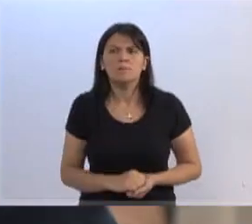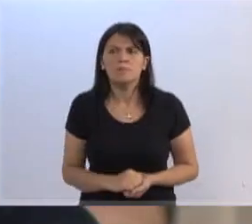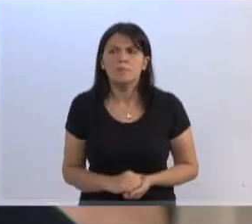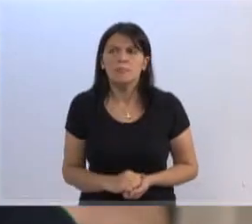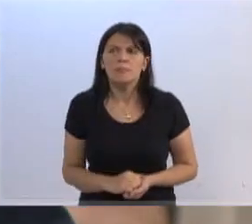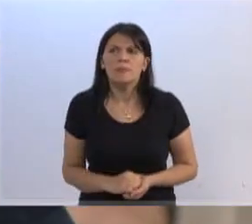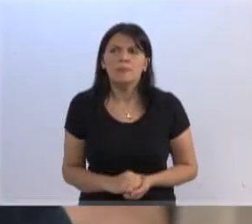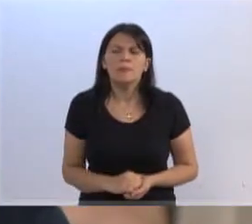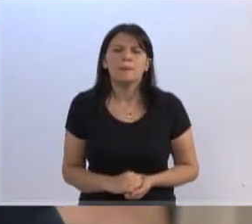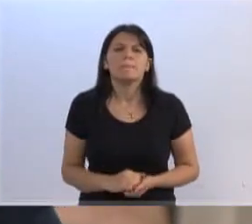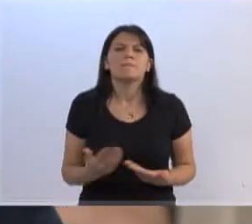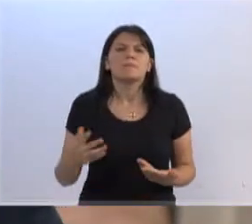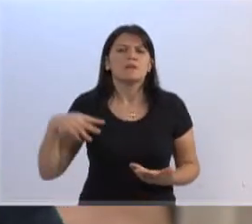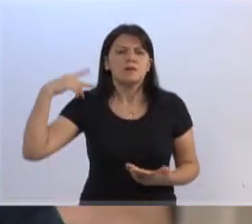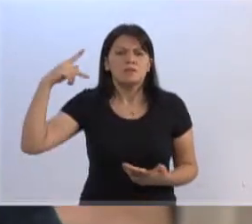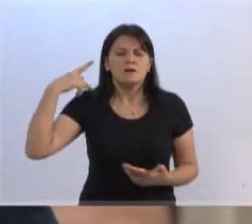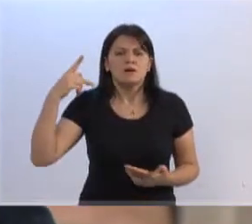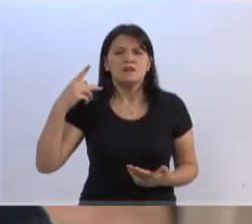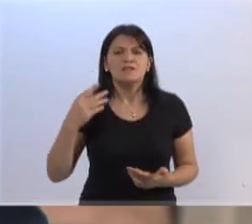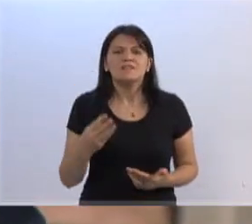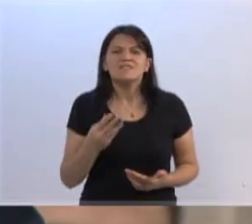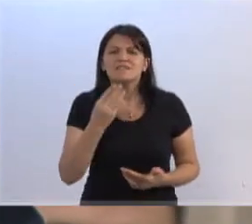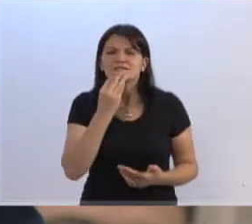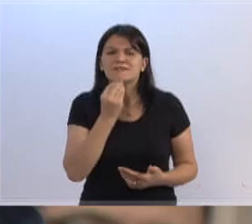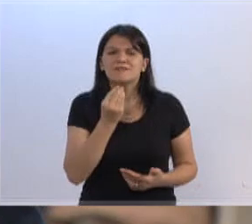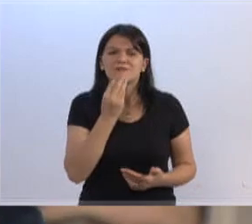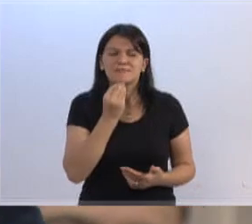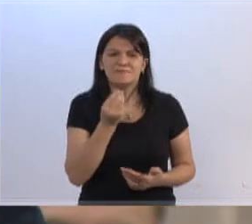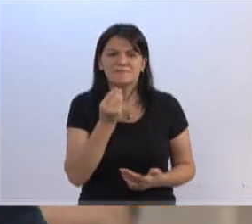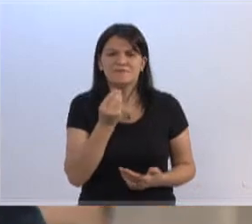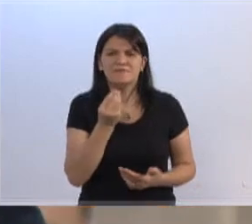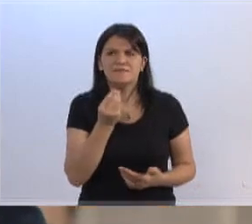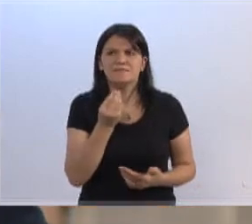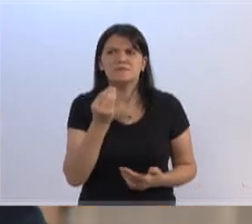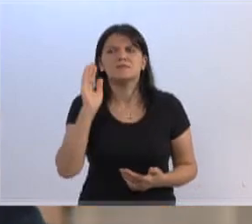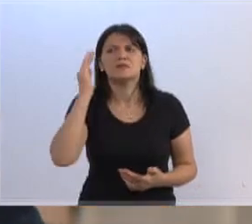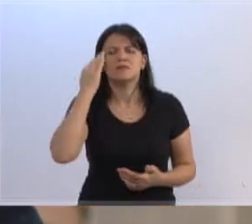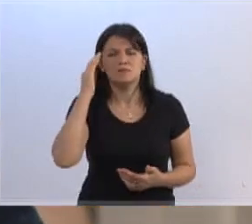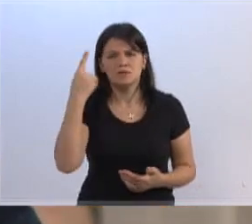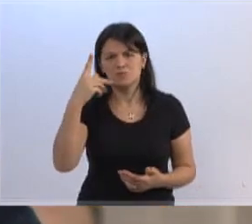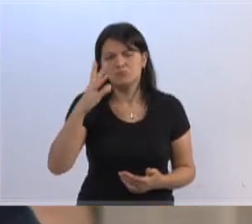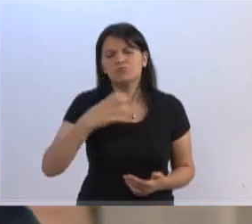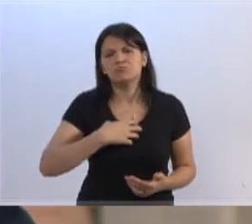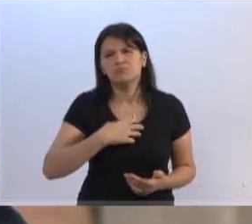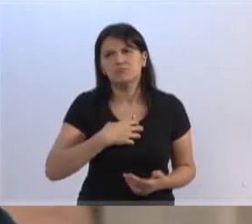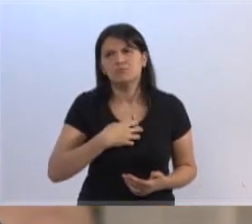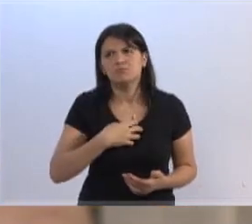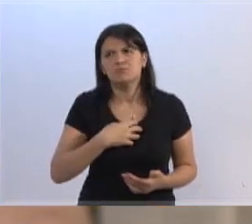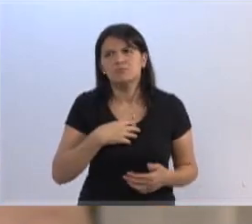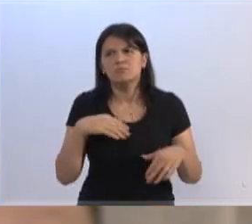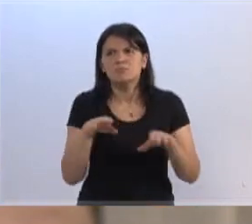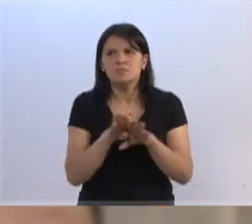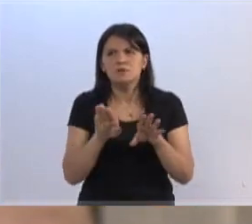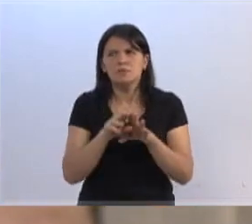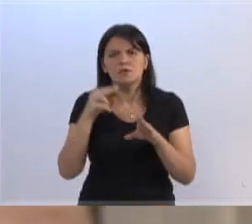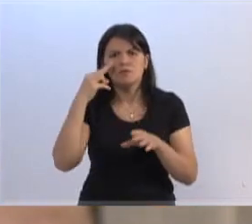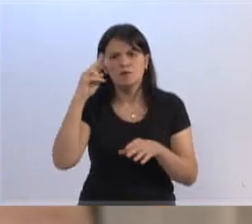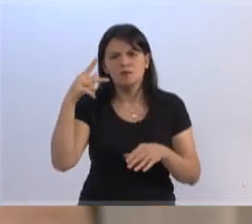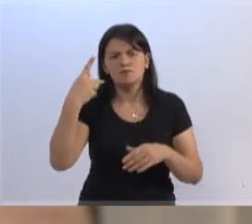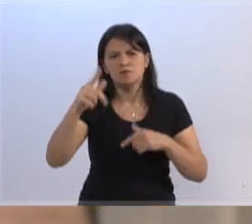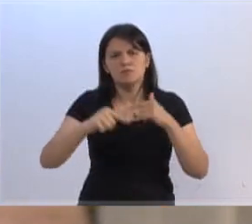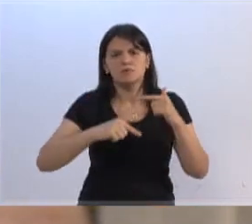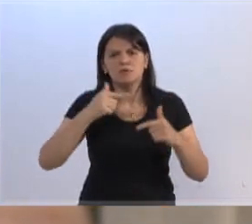Vereador Bruno, eu quero parabenizar Vossa Excelência, e eu até compreendo o seu sentimento, que acompanho também o seu trabalho aqui, de